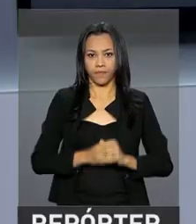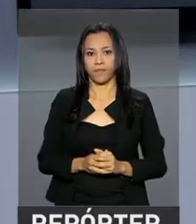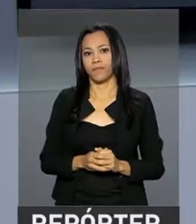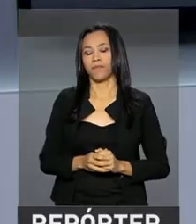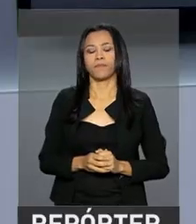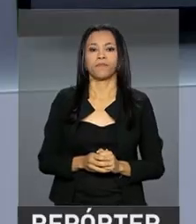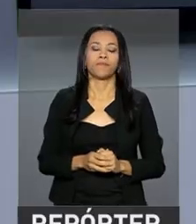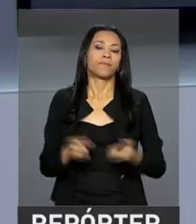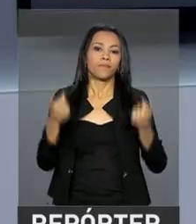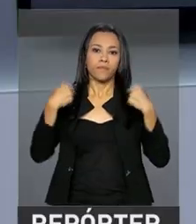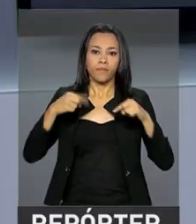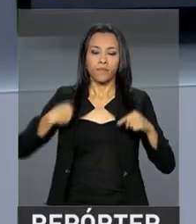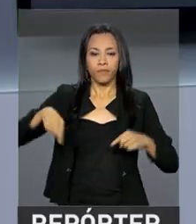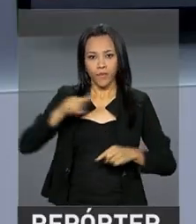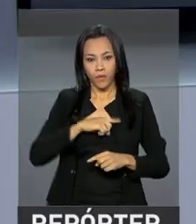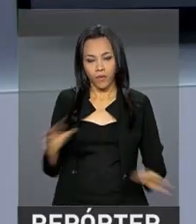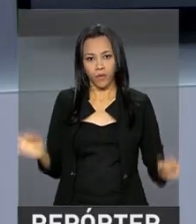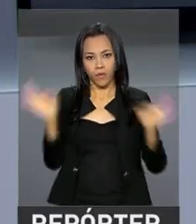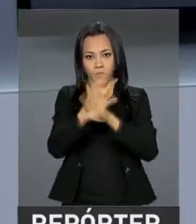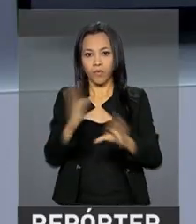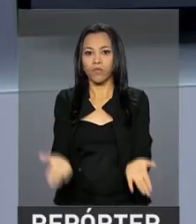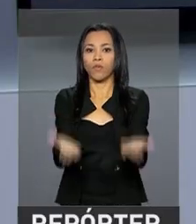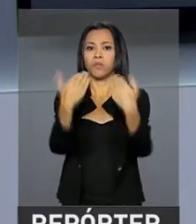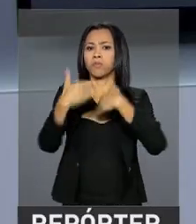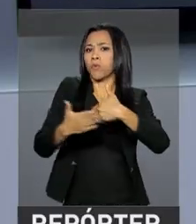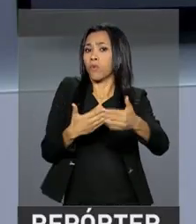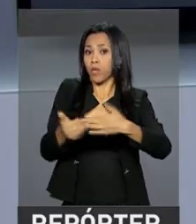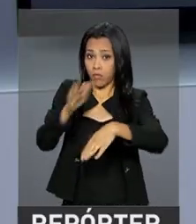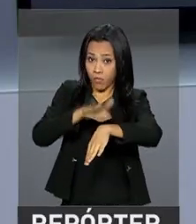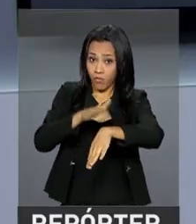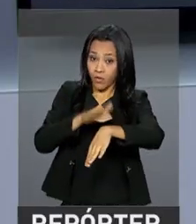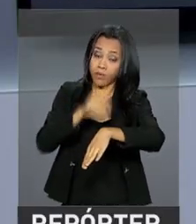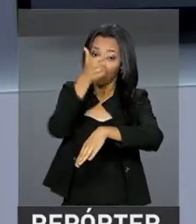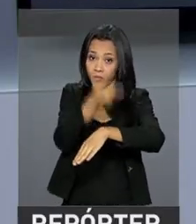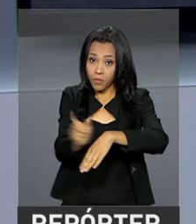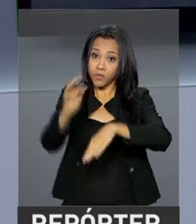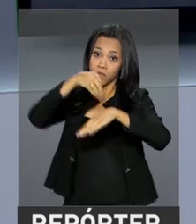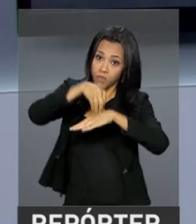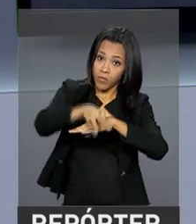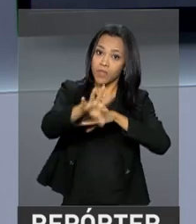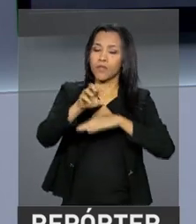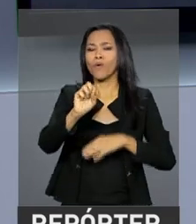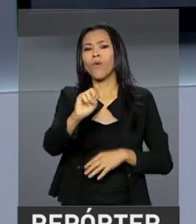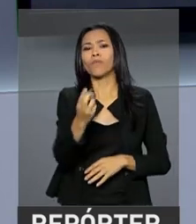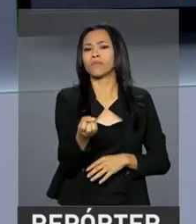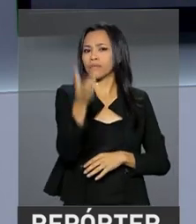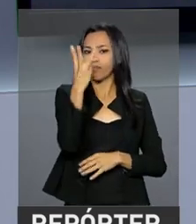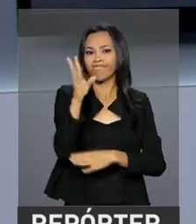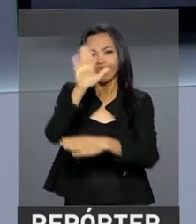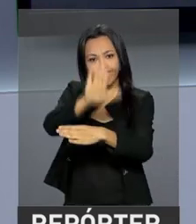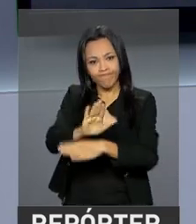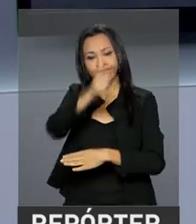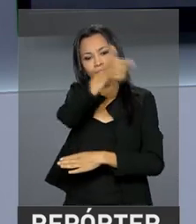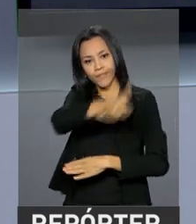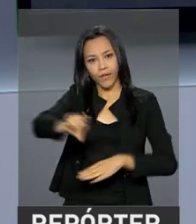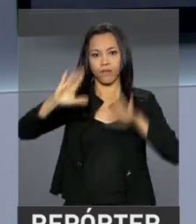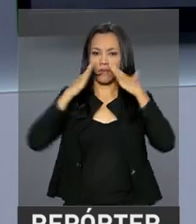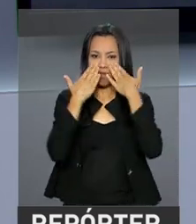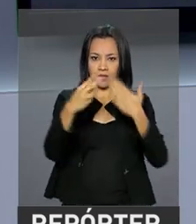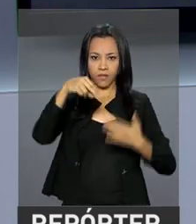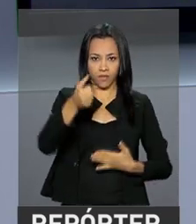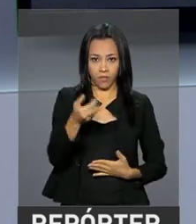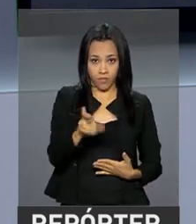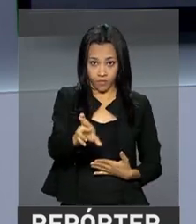nós ficamos por aqui voltamos a qualquer momento com outras informações ou às 3 da tarde na próxima edição do